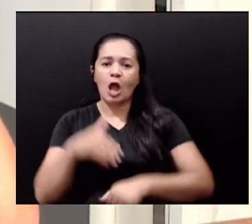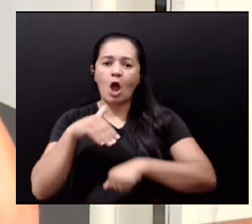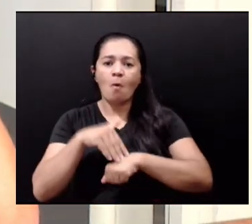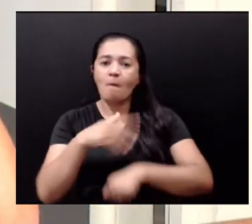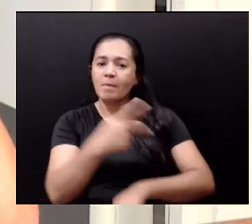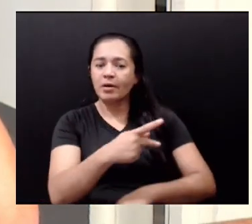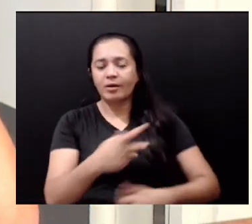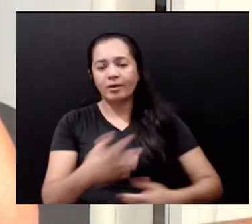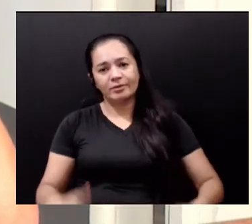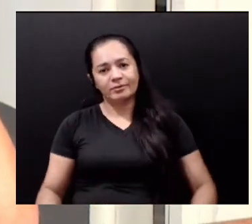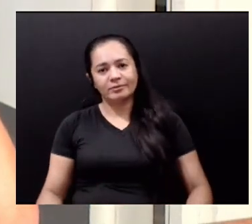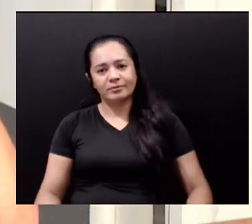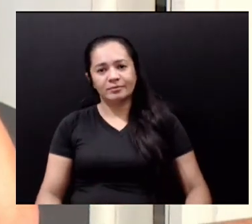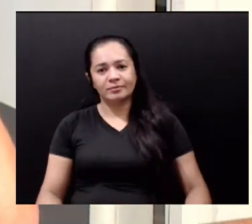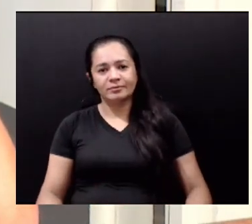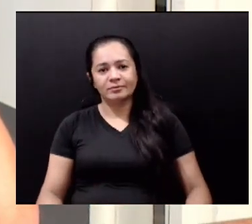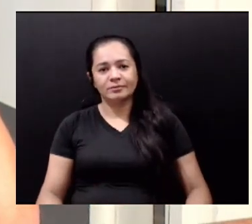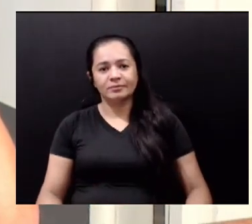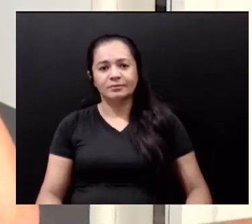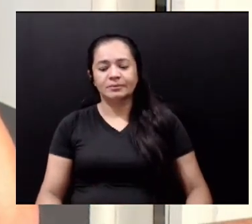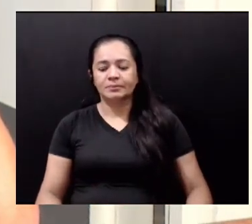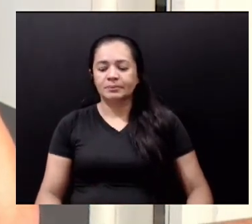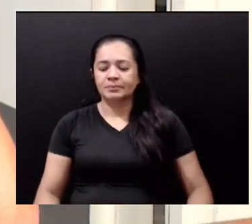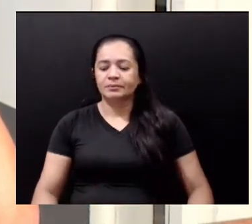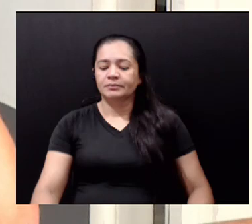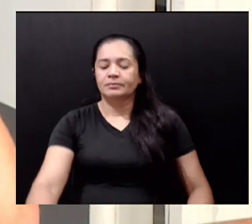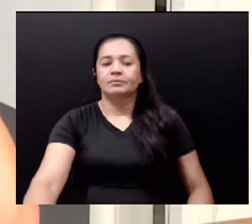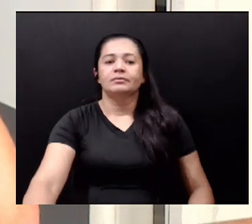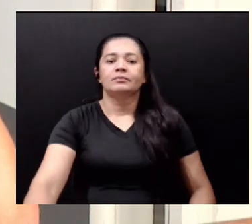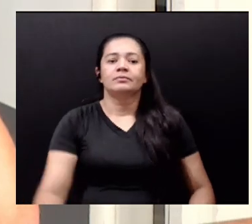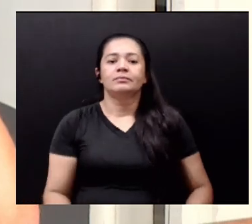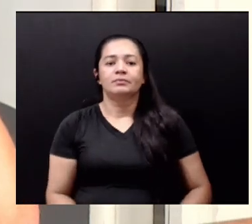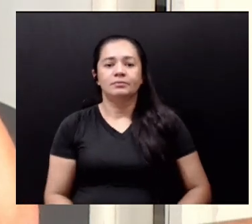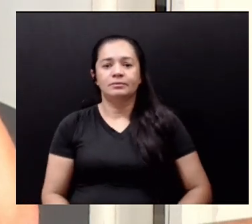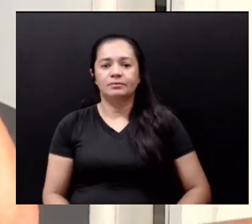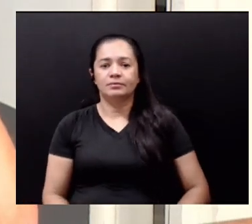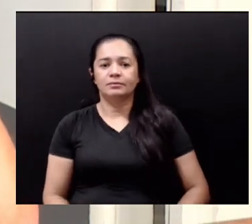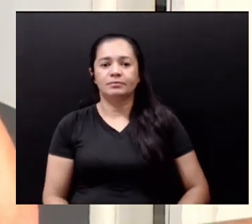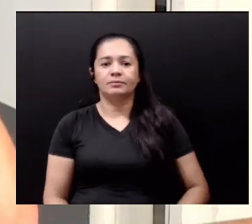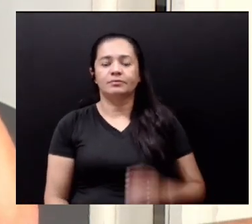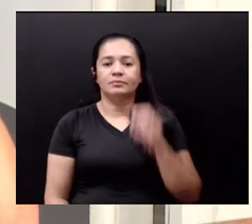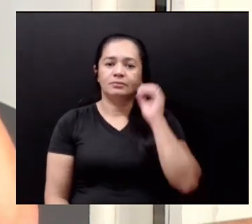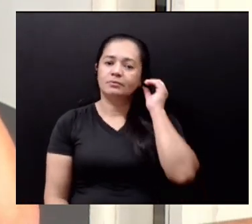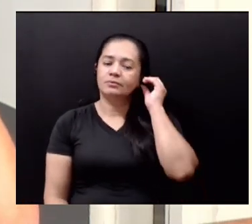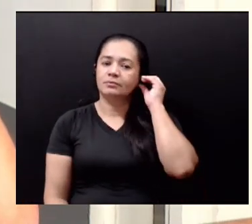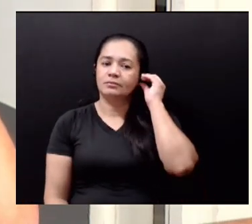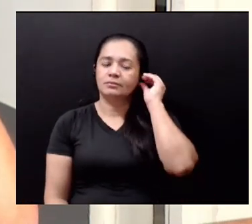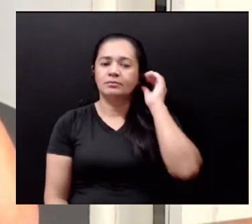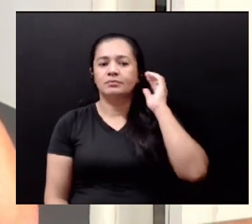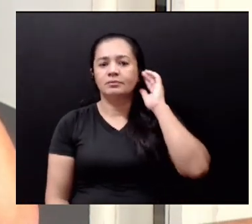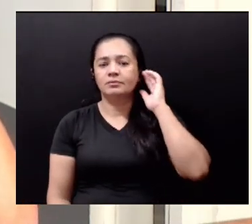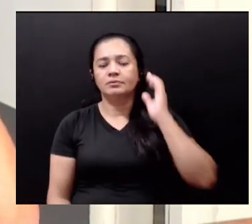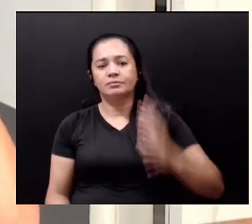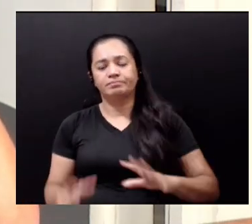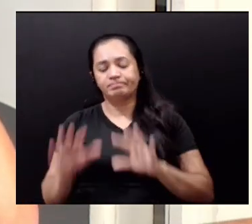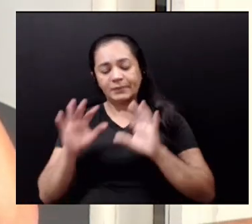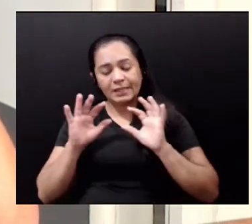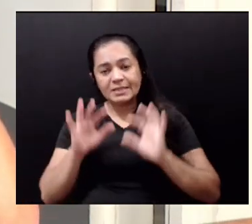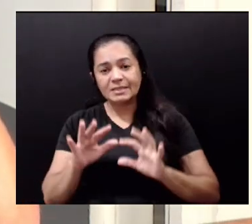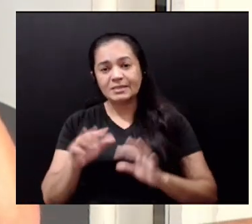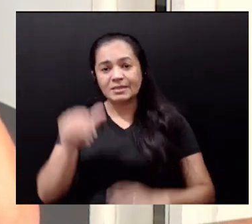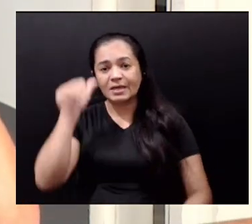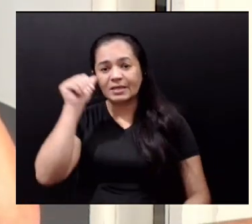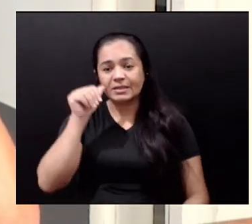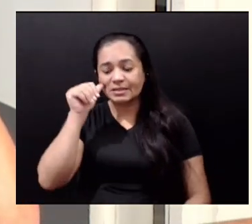culpada nessa situação, né? Então, assim, é isso. As meninas, né, as mulheres, elas